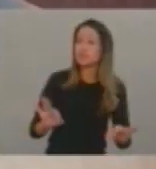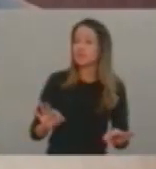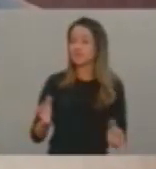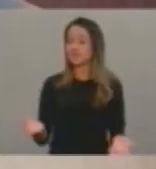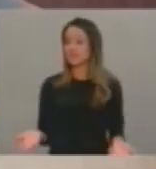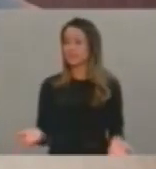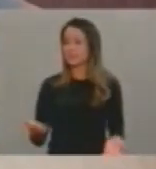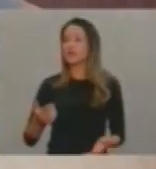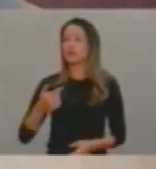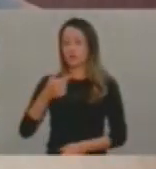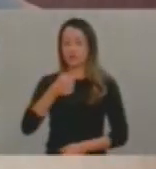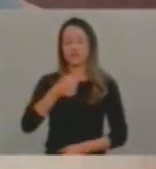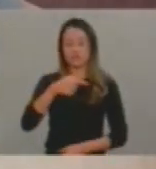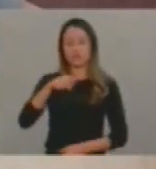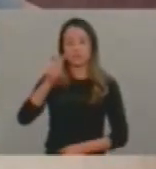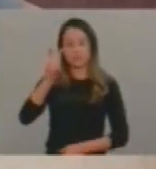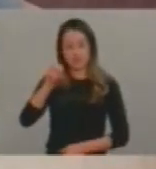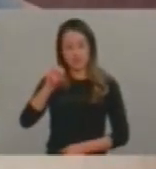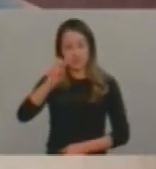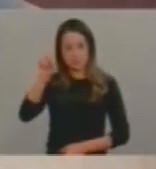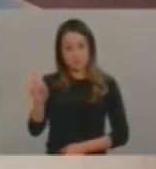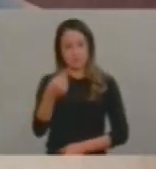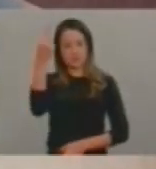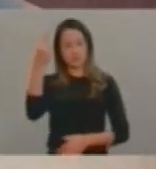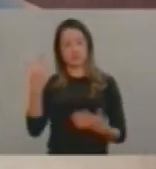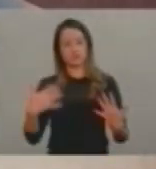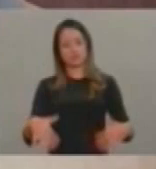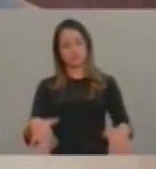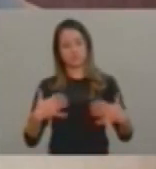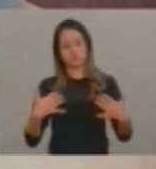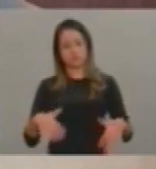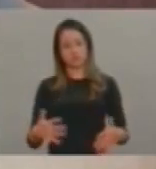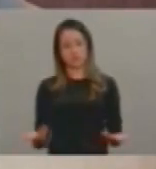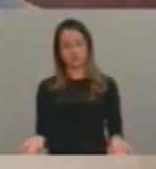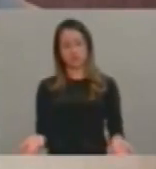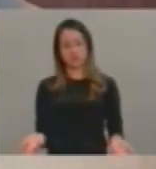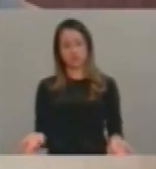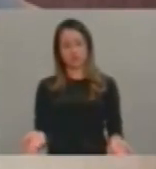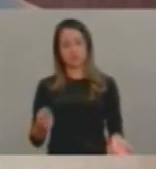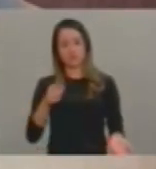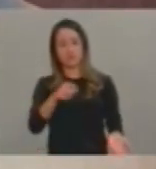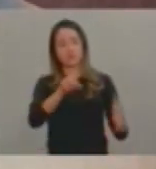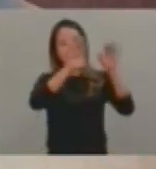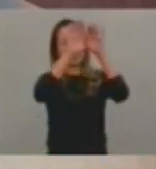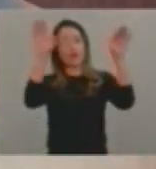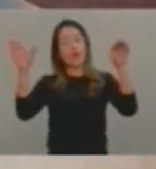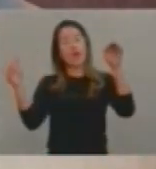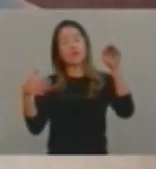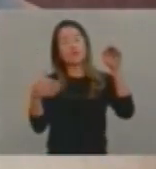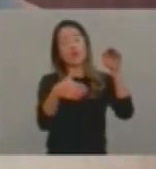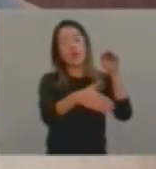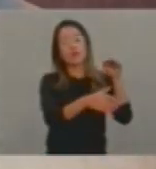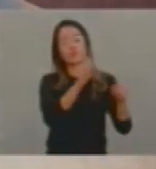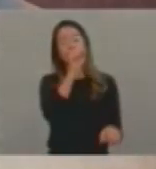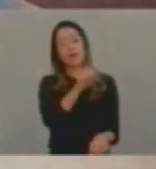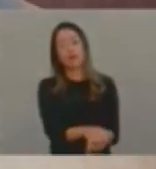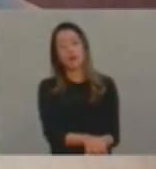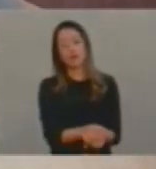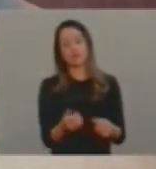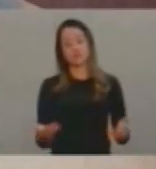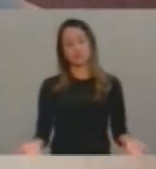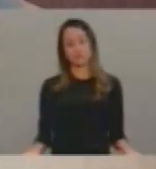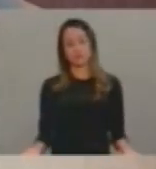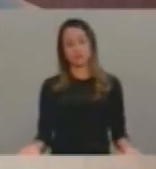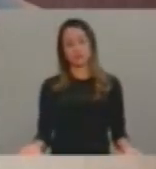refinaria? Cadê os nossos 120 milhões que estão no aquário parado e o governo disse que até novembro, de pé junto,